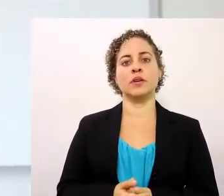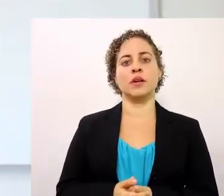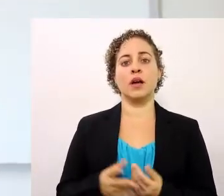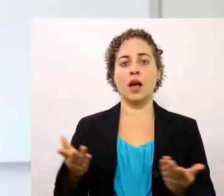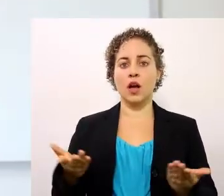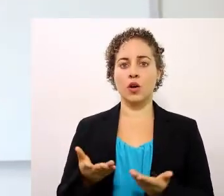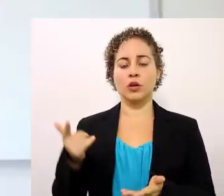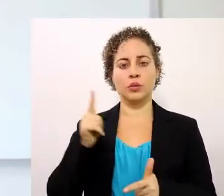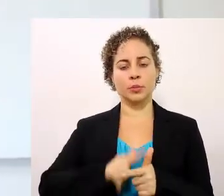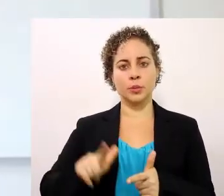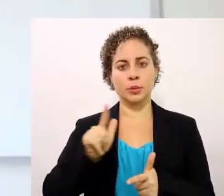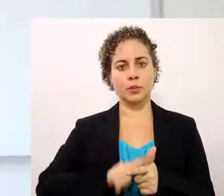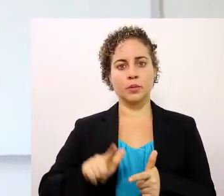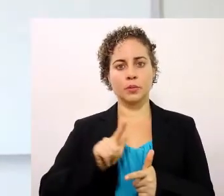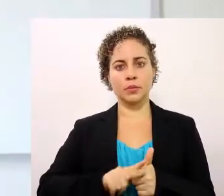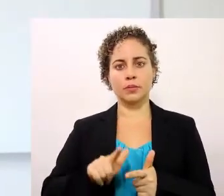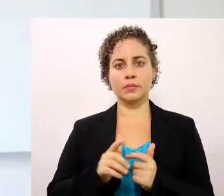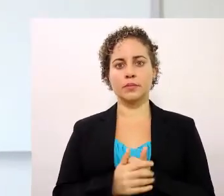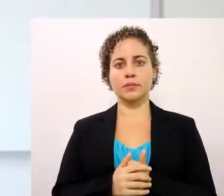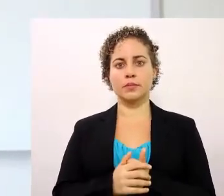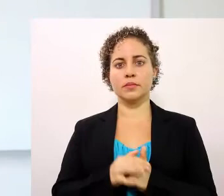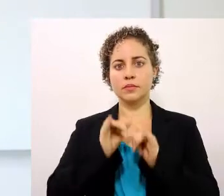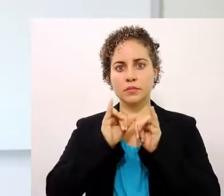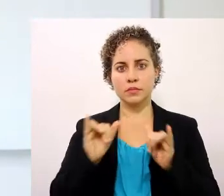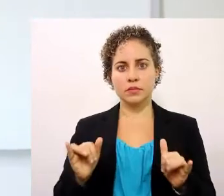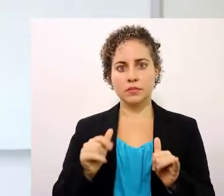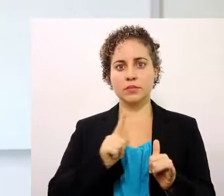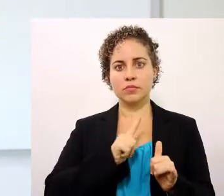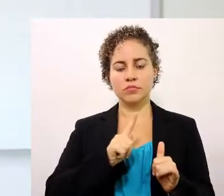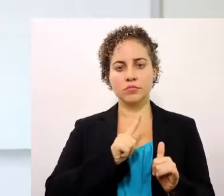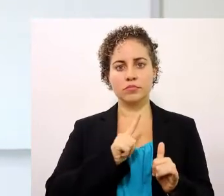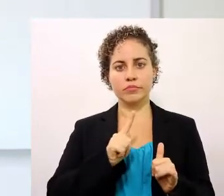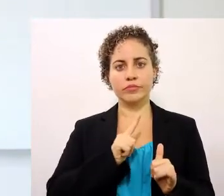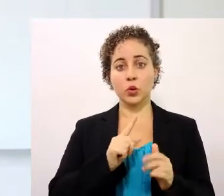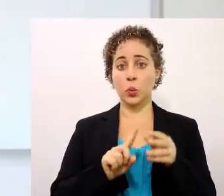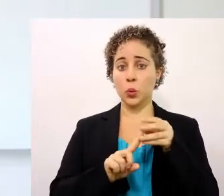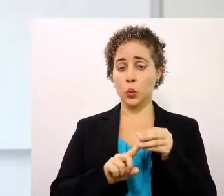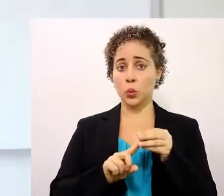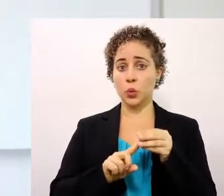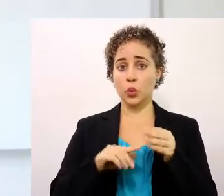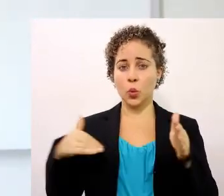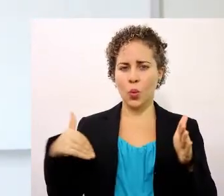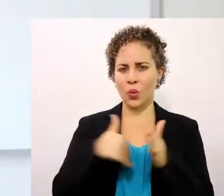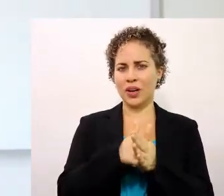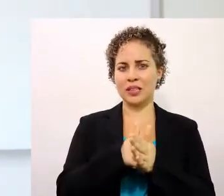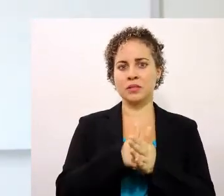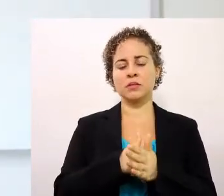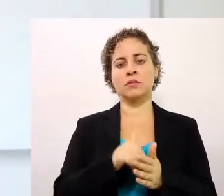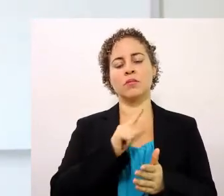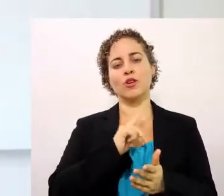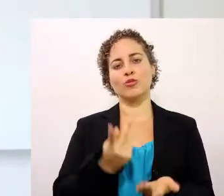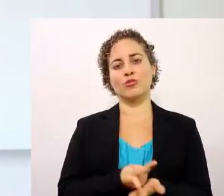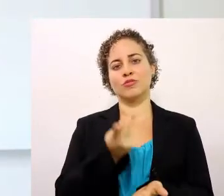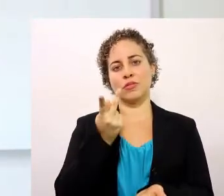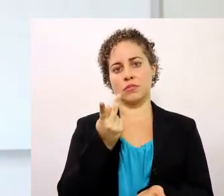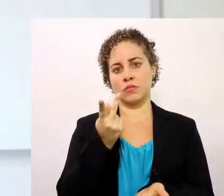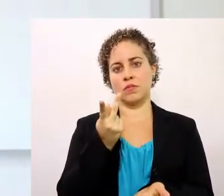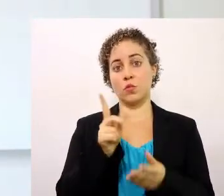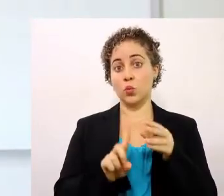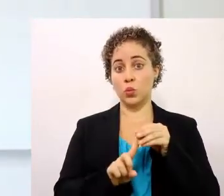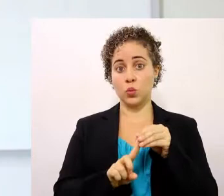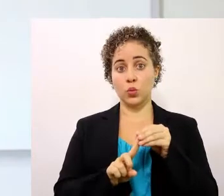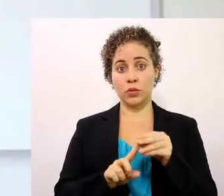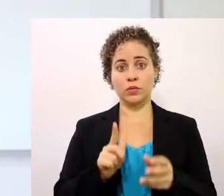No problema, nós temos a informação de que o único acidente que ocorreu nesse período, o único acidente